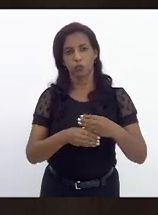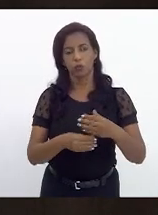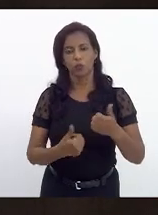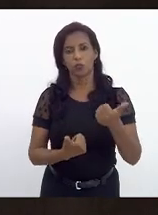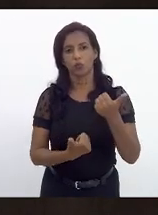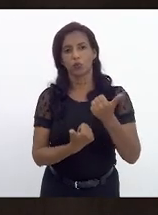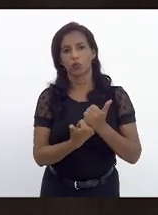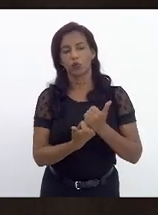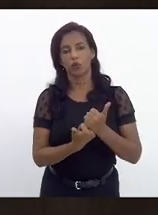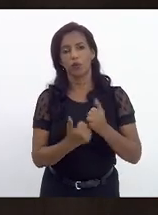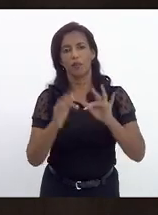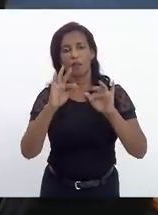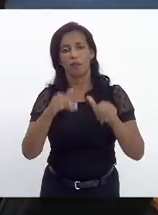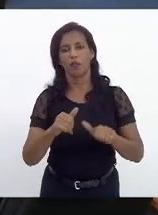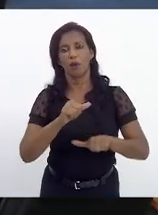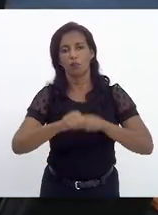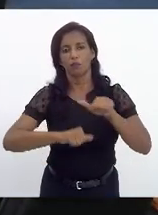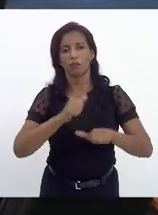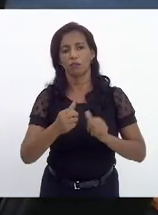substitutivo e pedindo forma final de redação.